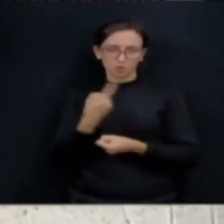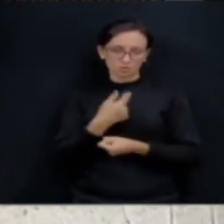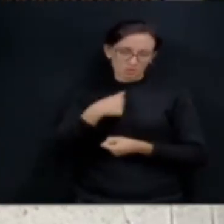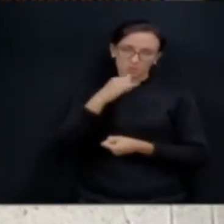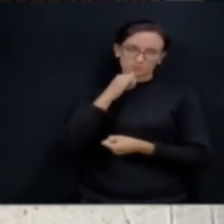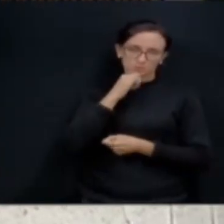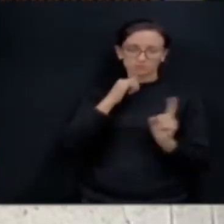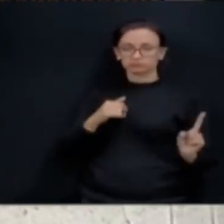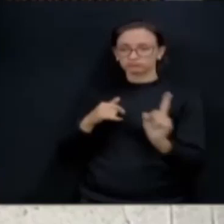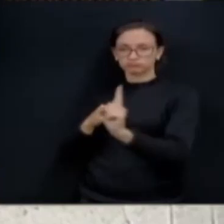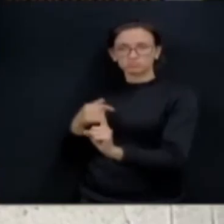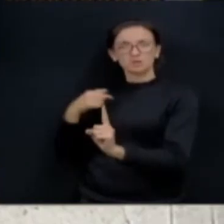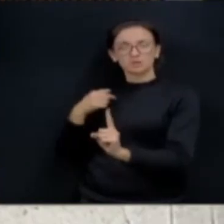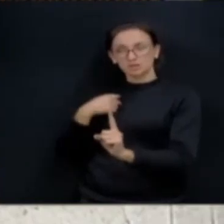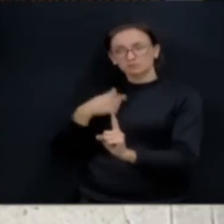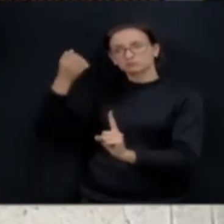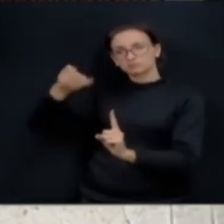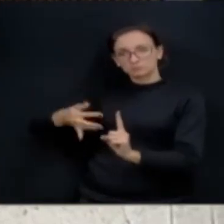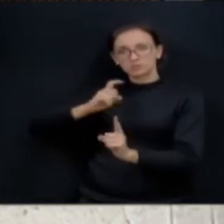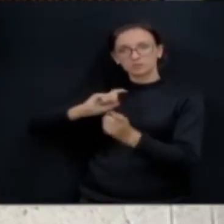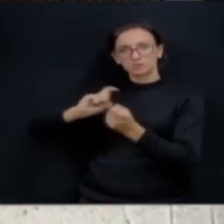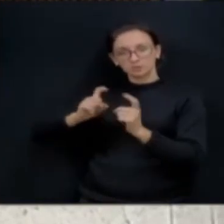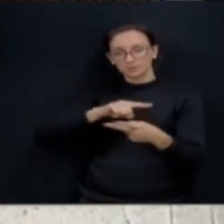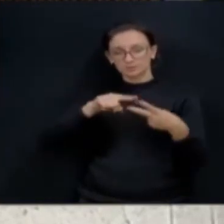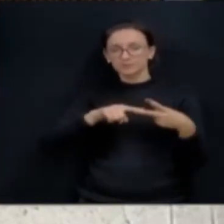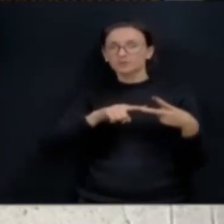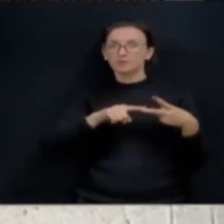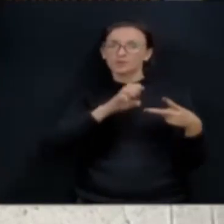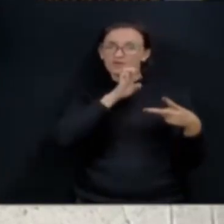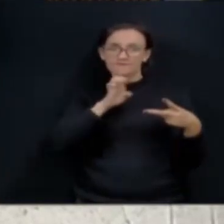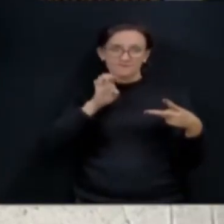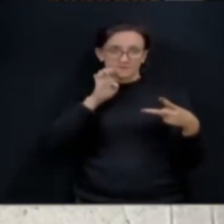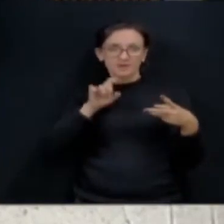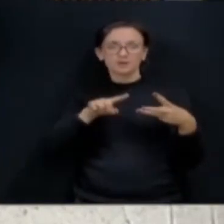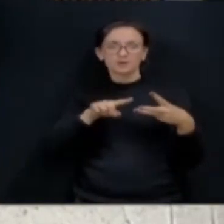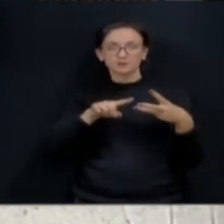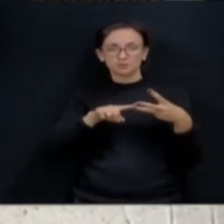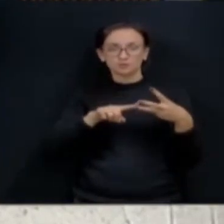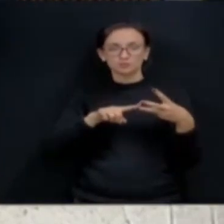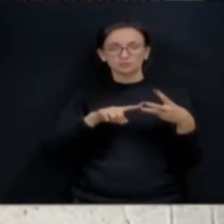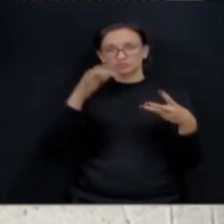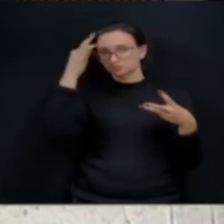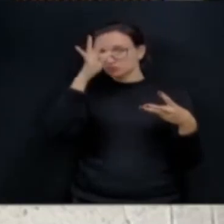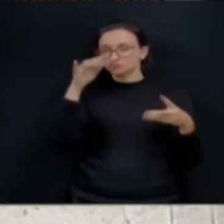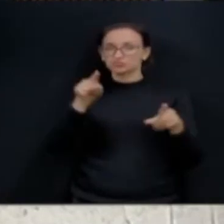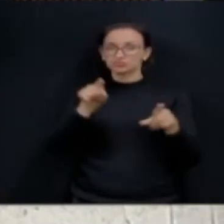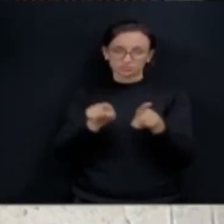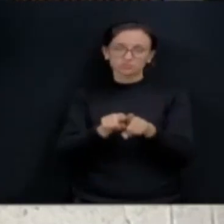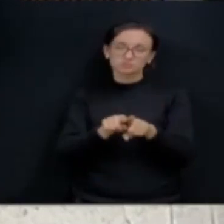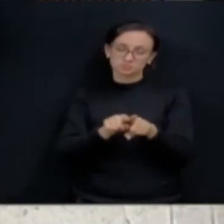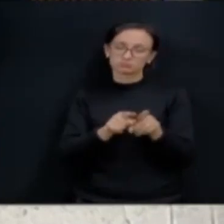presidindo a reunião e a frente, o deputado Evandro, que é o nosso vice-coordenador, e o deputado Tiago Amaral, vice-líder do governo,